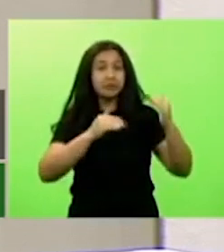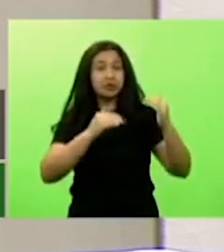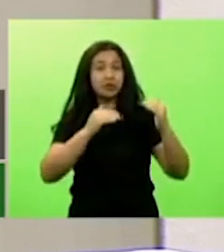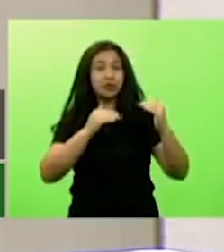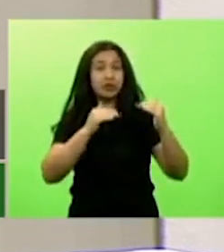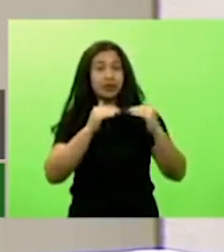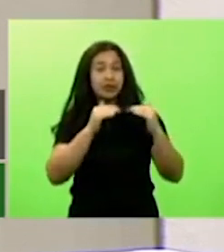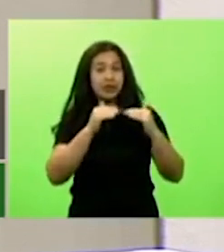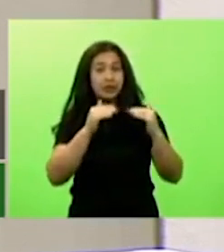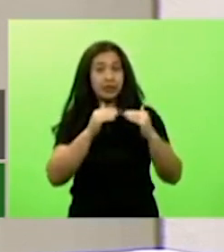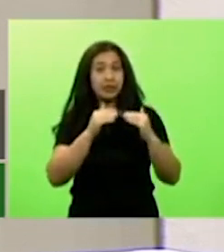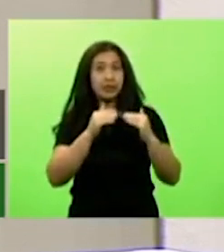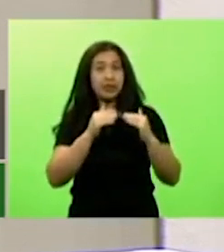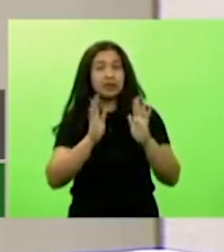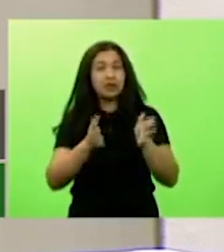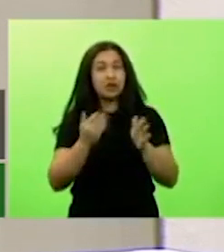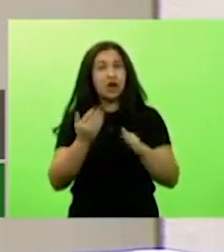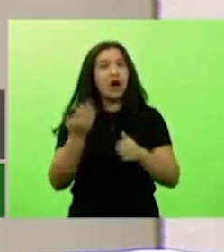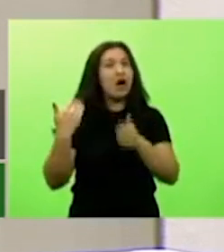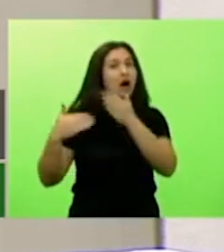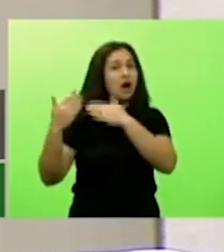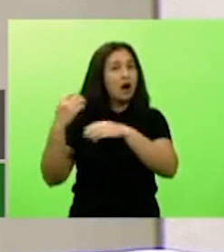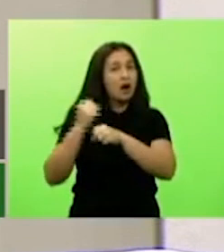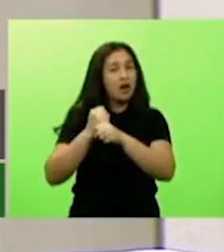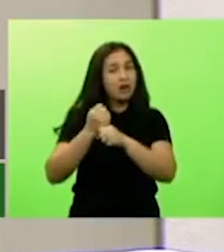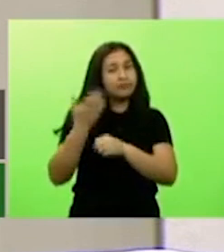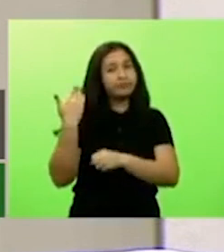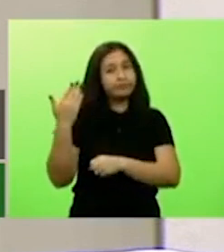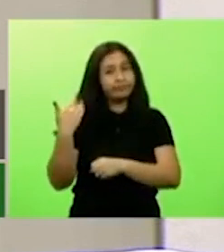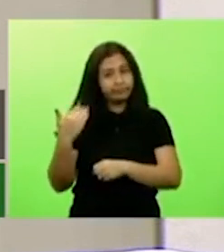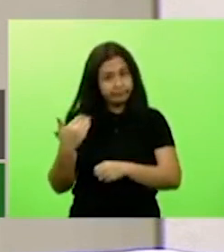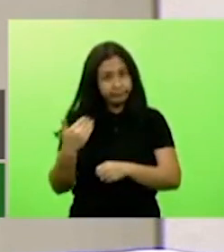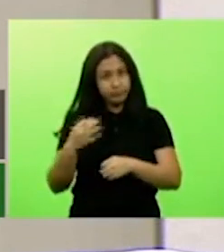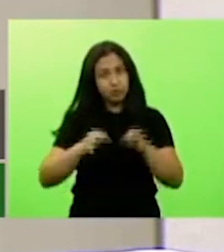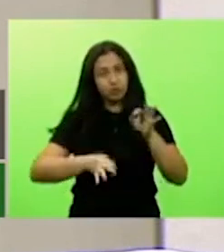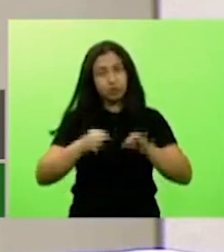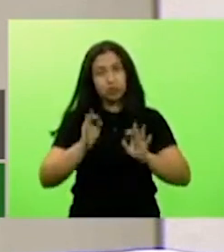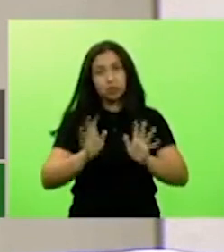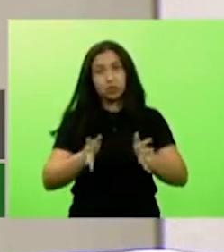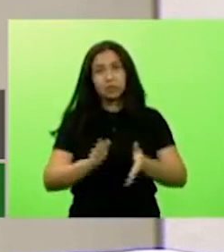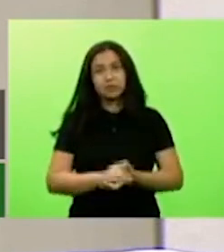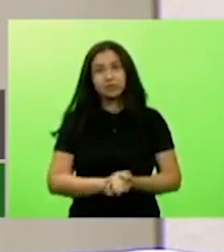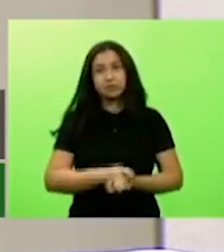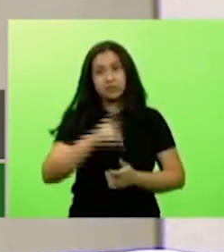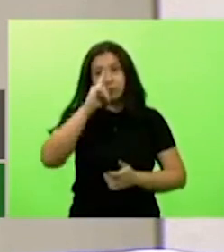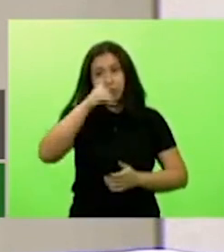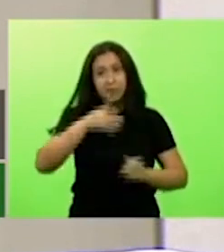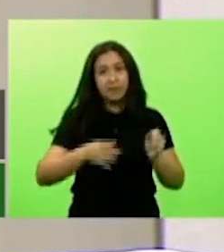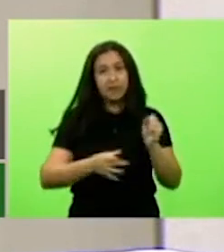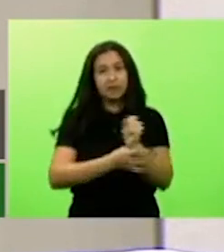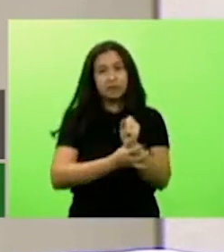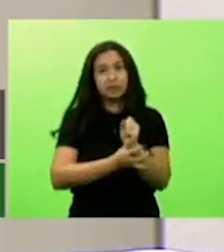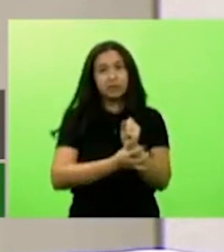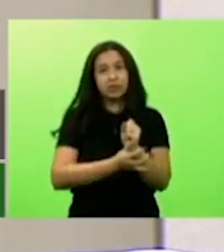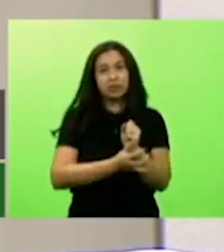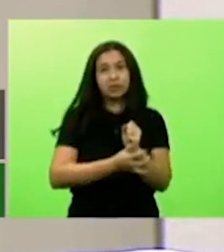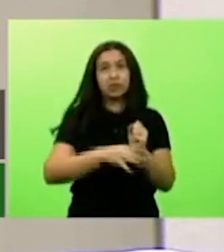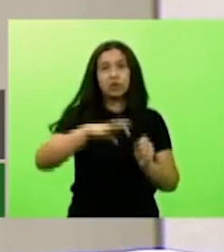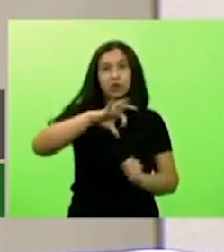judiciais transitadas em julgado sobretudo no mandado de segurança 901